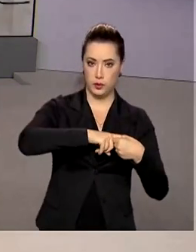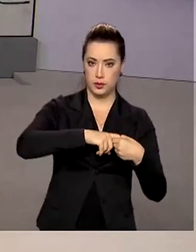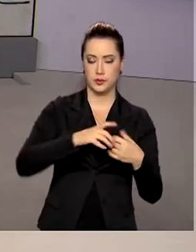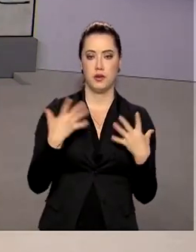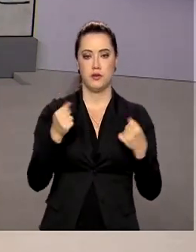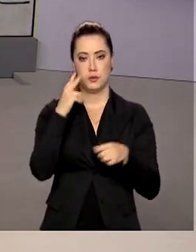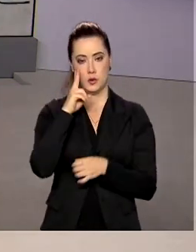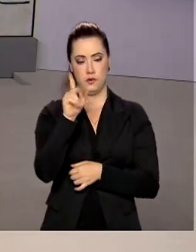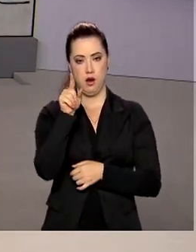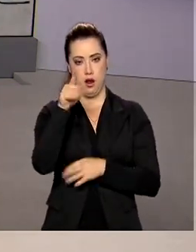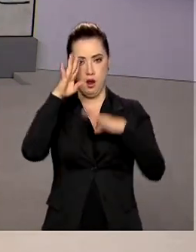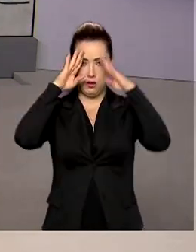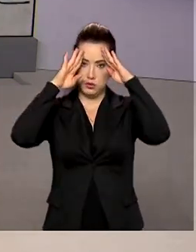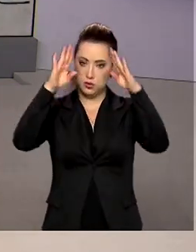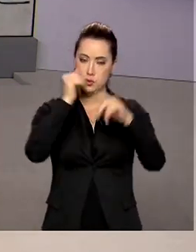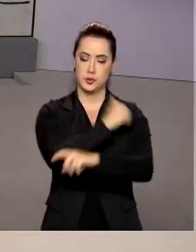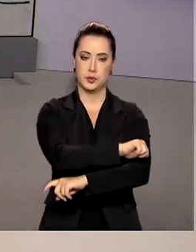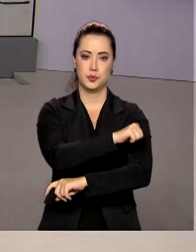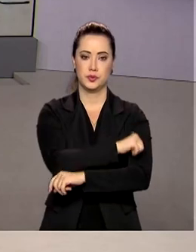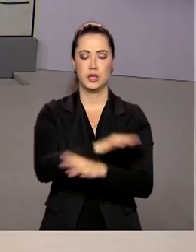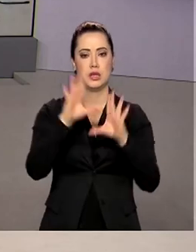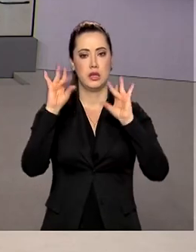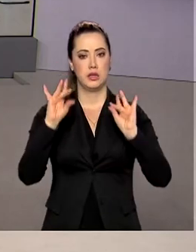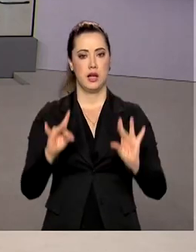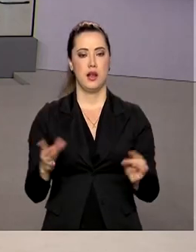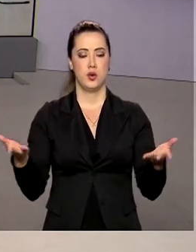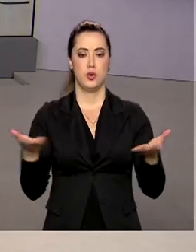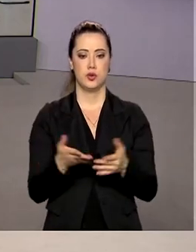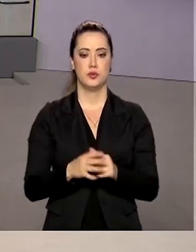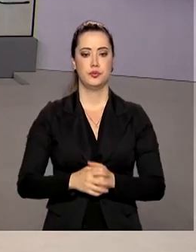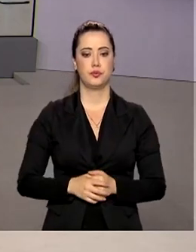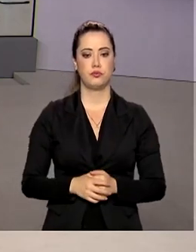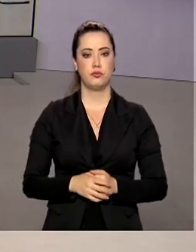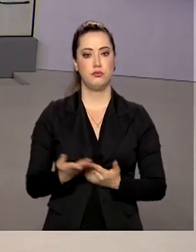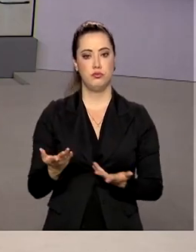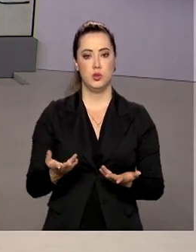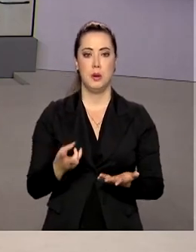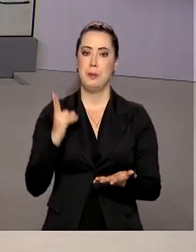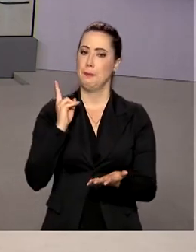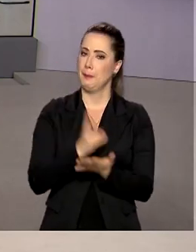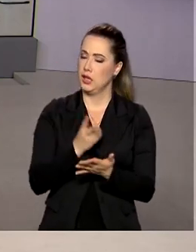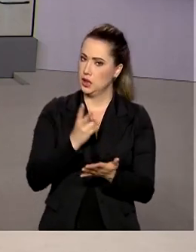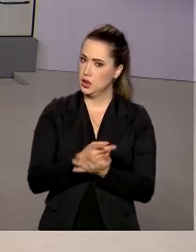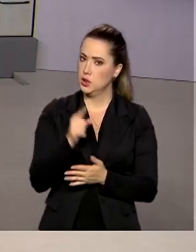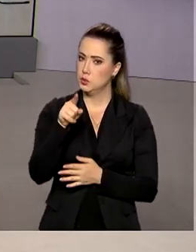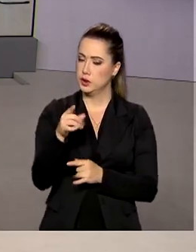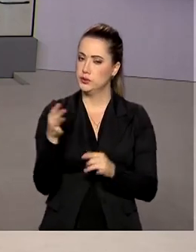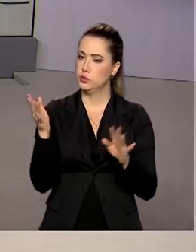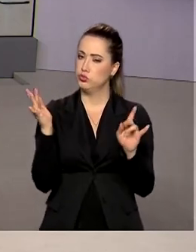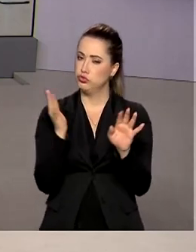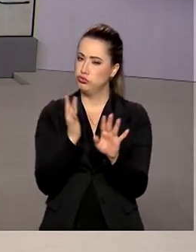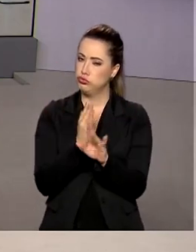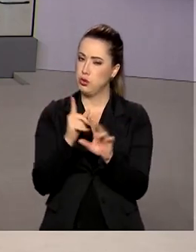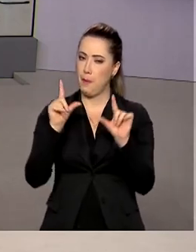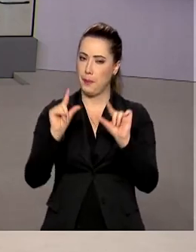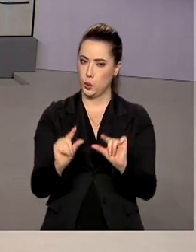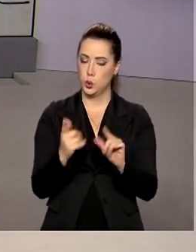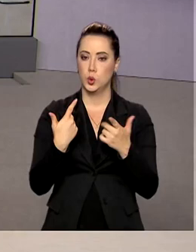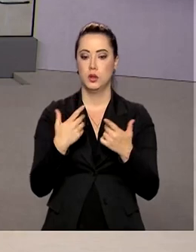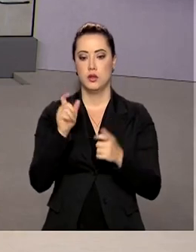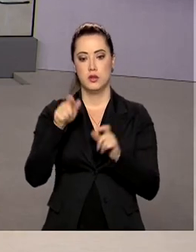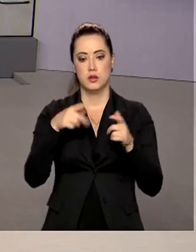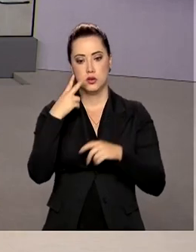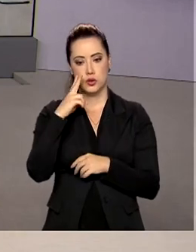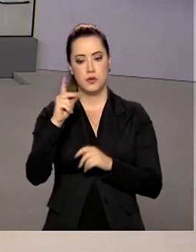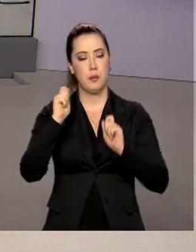Santos Dumont no Rio de Janeiro Thiago Pimenta traz informações para gente Tiago mesmo com essa movimentação que a gente tá vendo aí a previsão de queda né no fluxo de